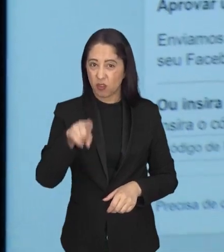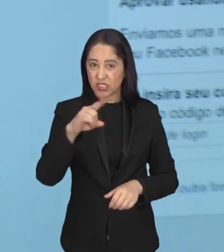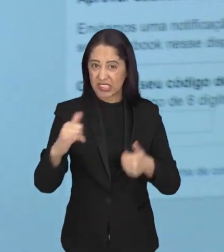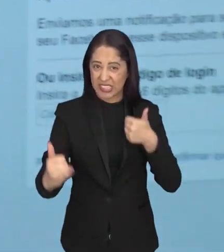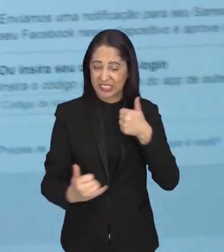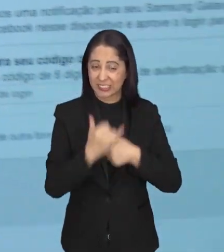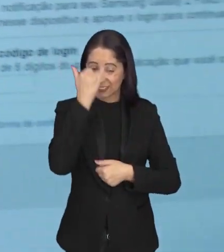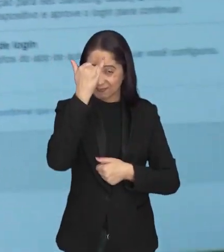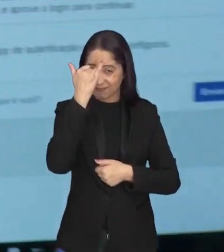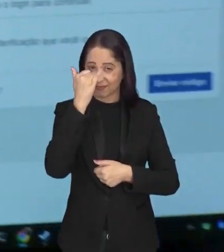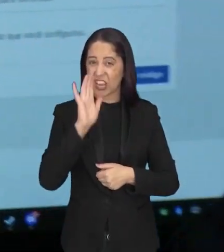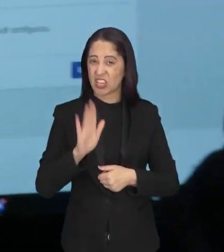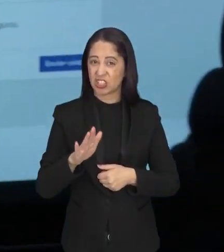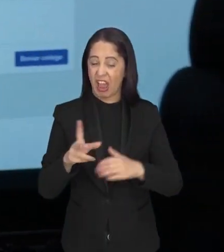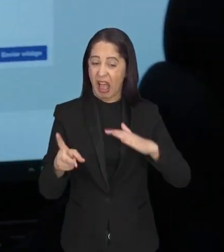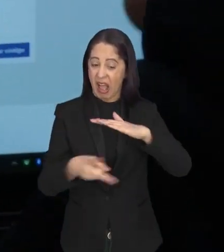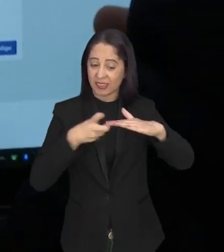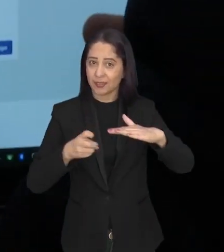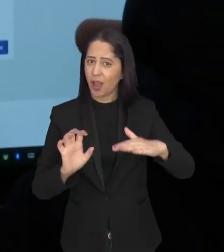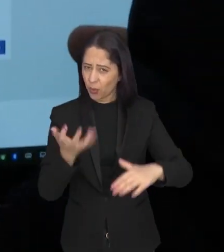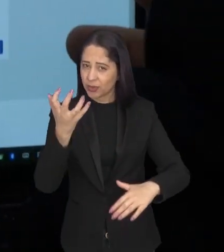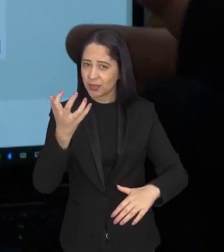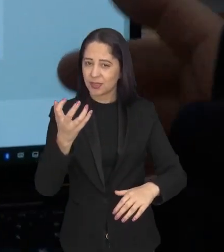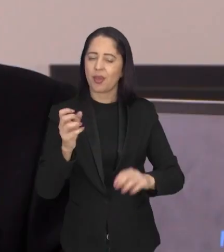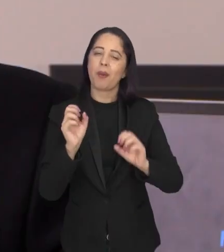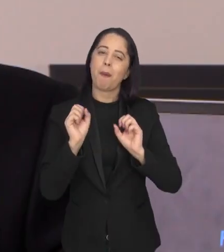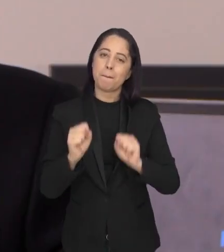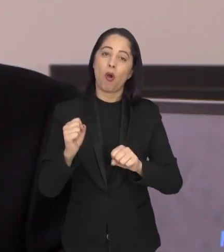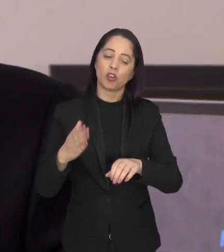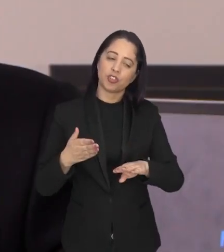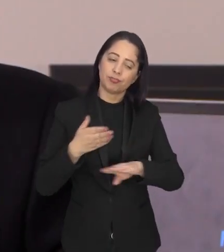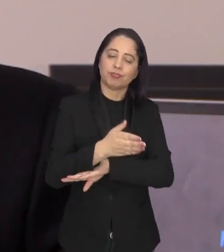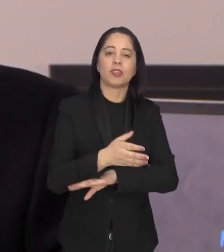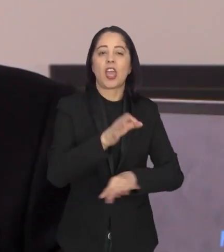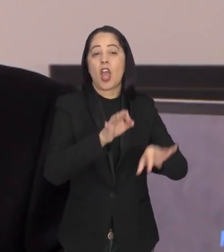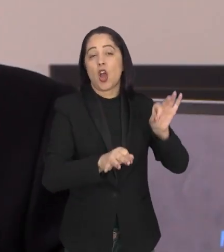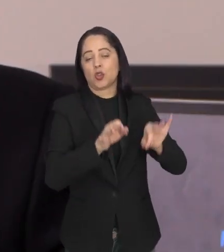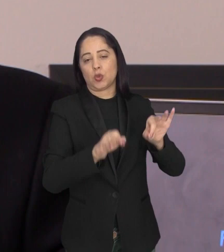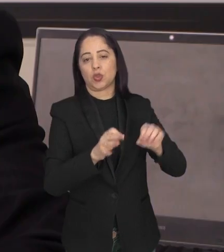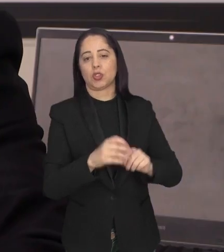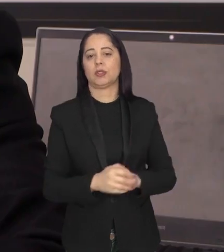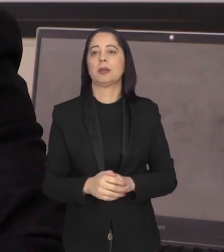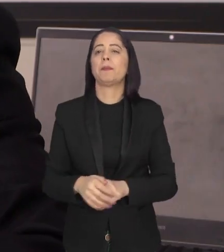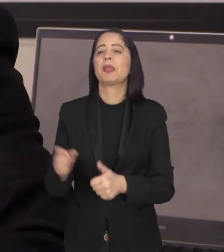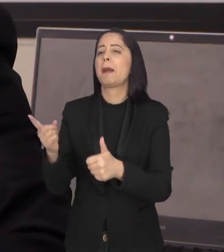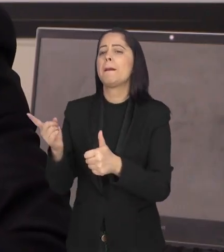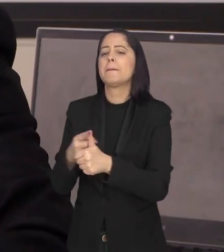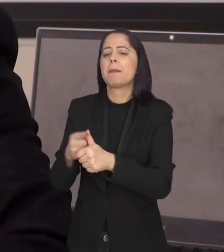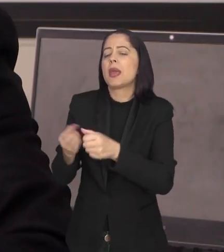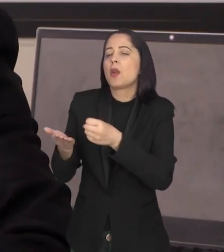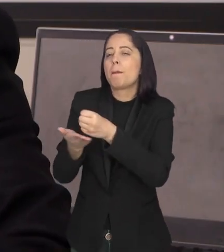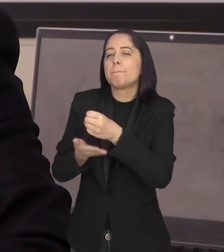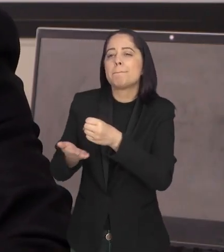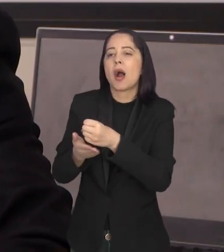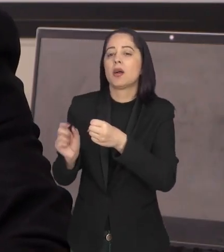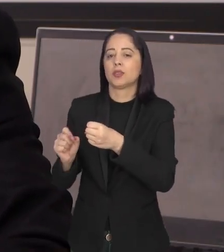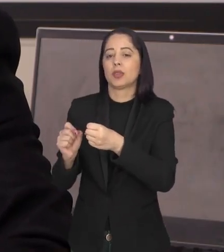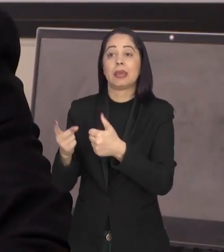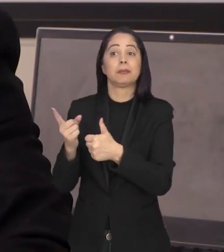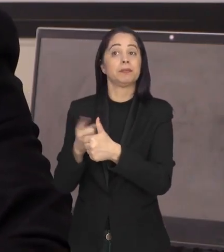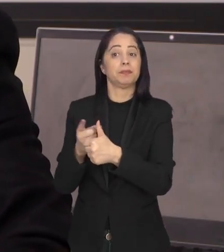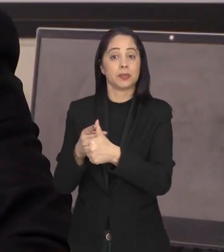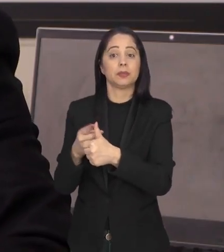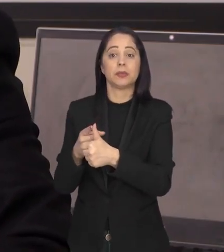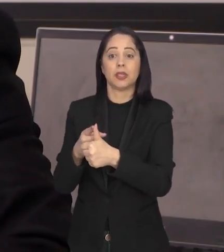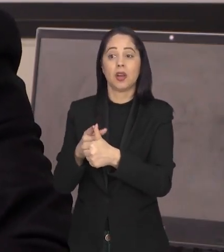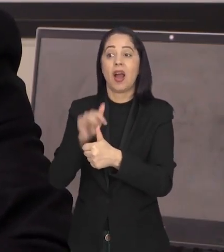você foi vítima de um golpe ou teve os dados vazados, é possível recorrer à justiça. As primeiras providências mais básicas que ela tem que